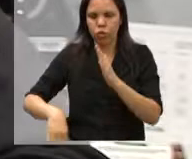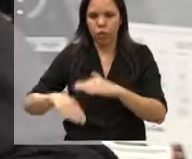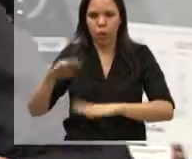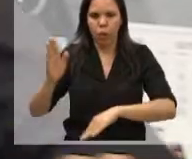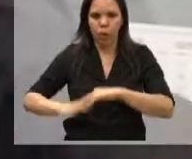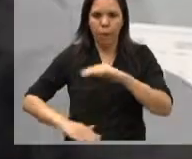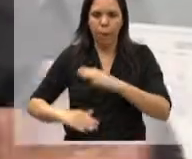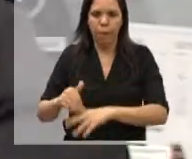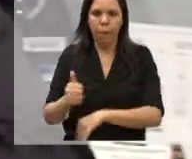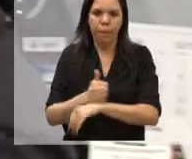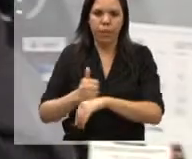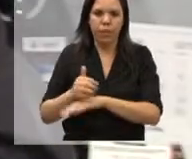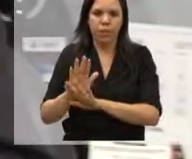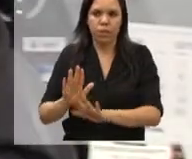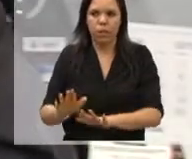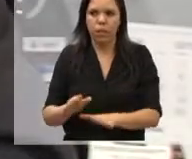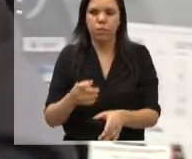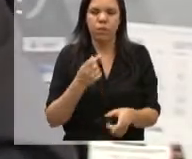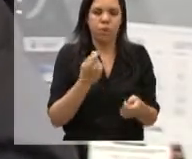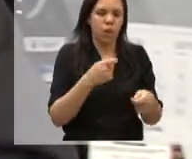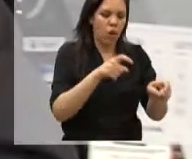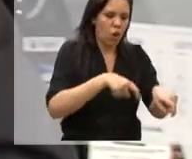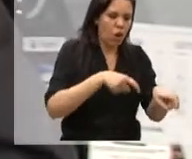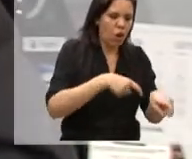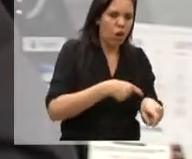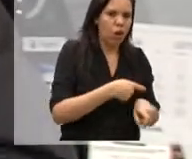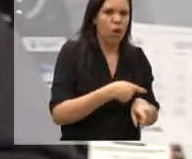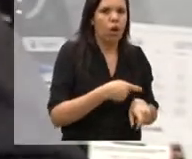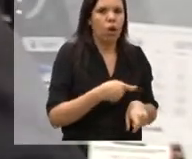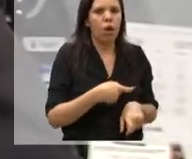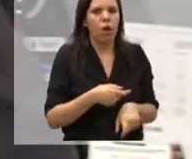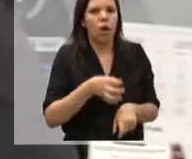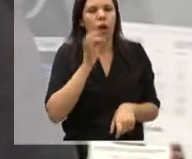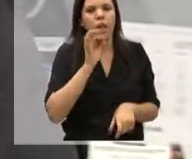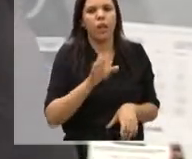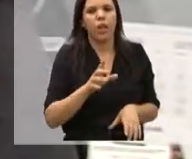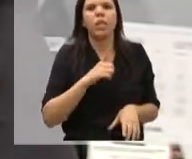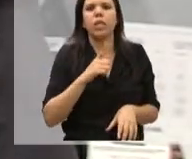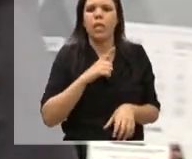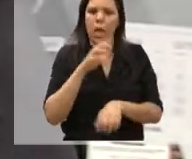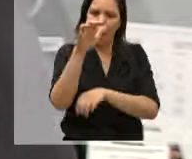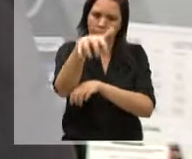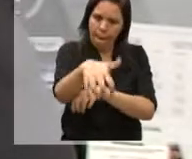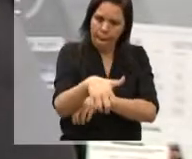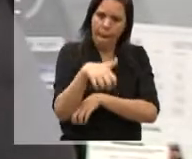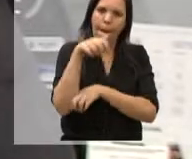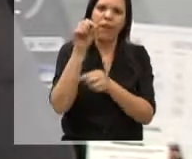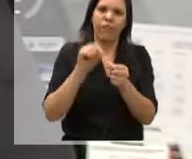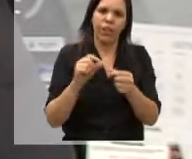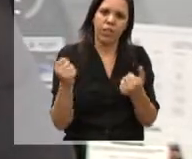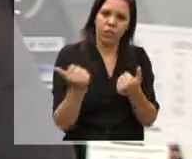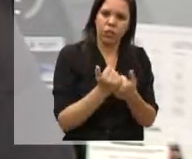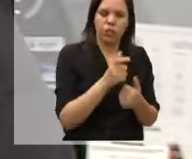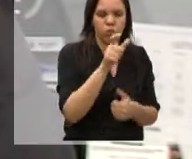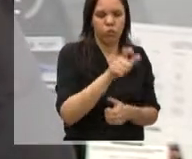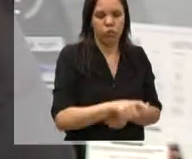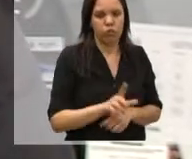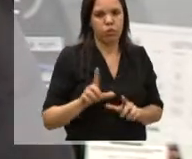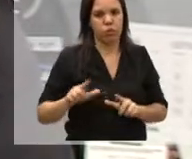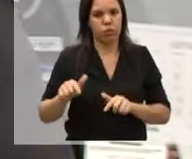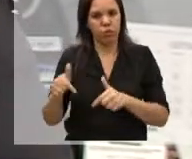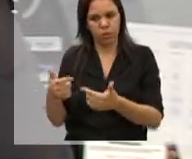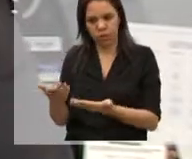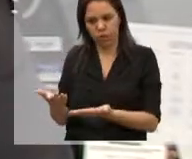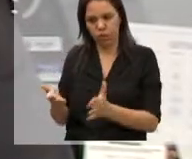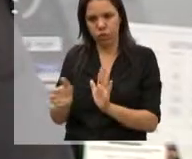de pessoas para ajudar a capinar café. Já não tem mais também, porque são as máquinas que fazem isso. Então, através dessas